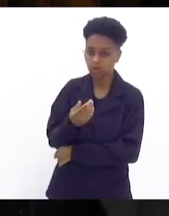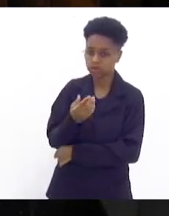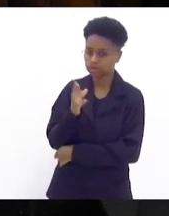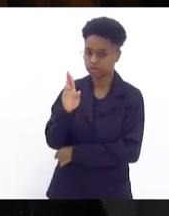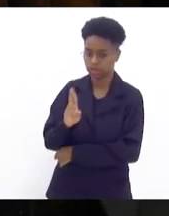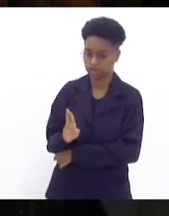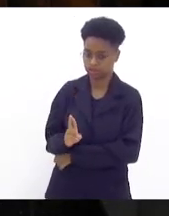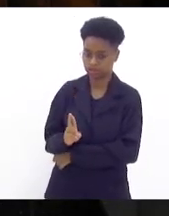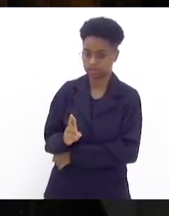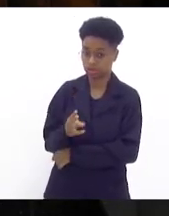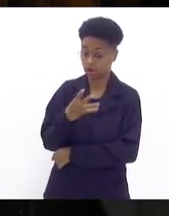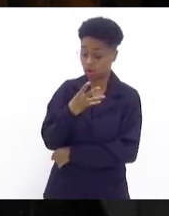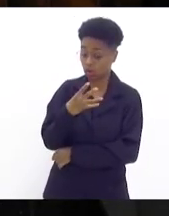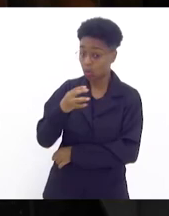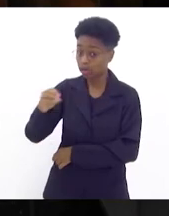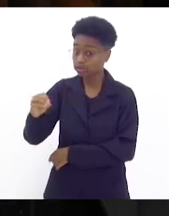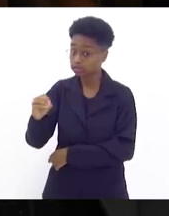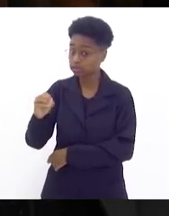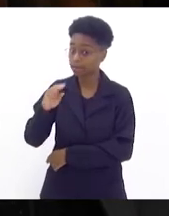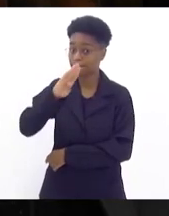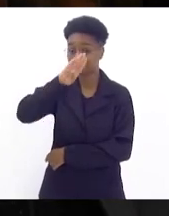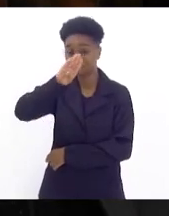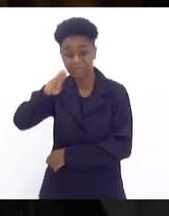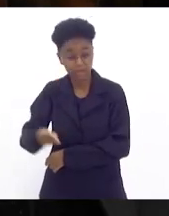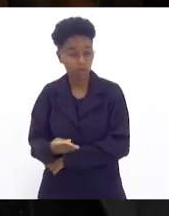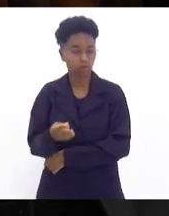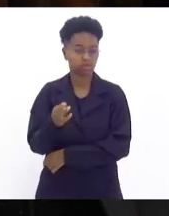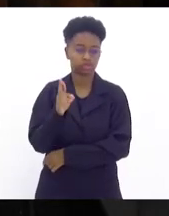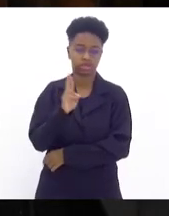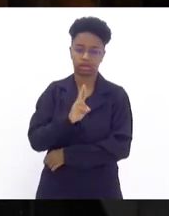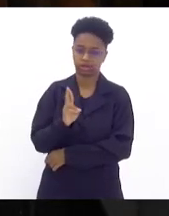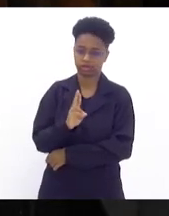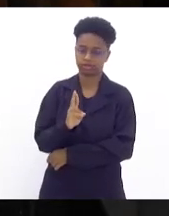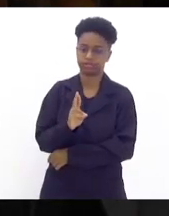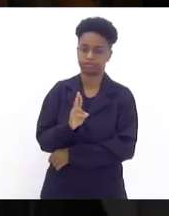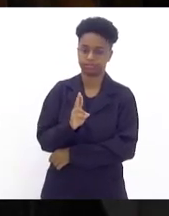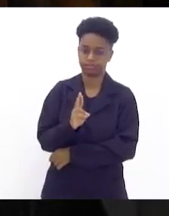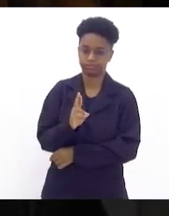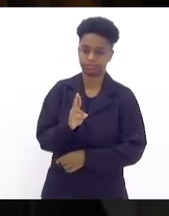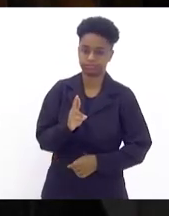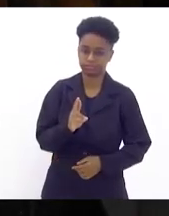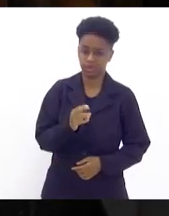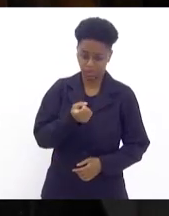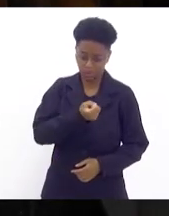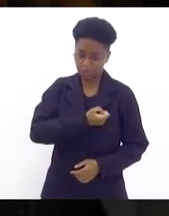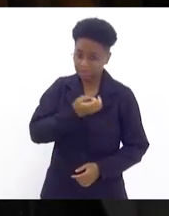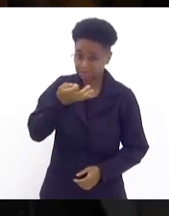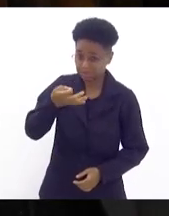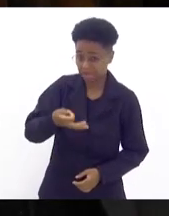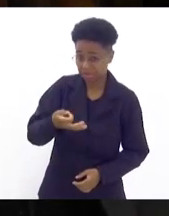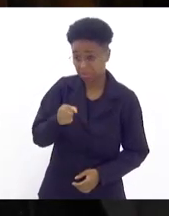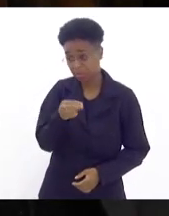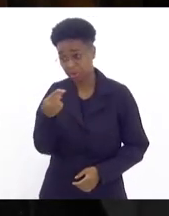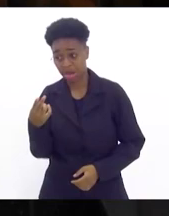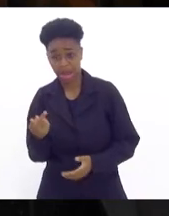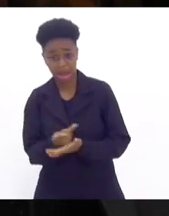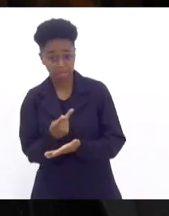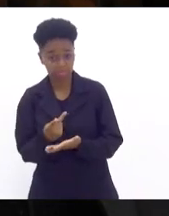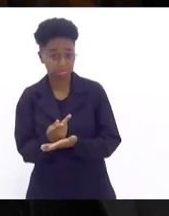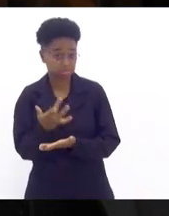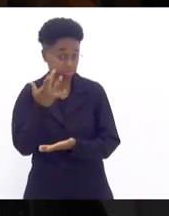reais 400 bilhões de reais se o número está certo ou está errado